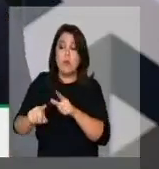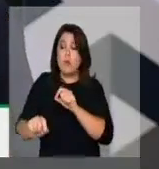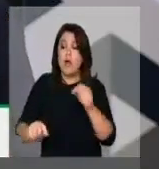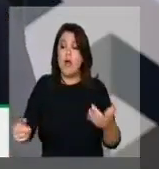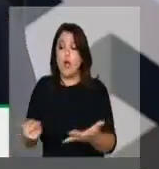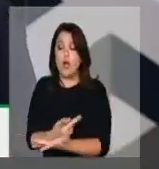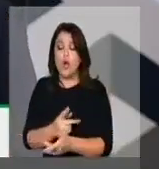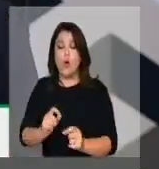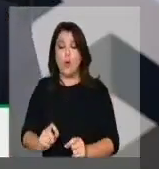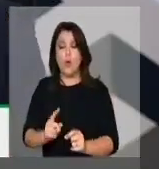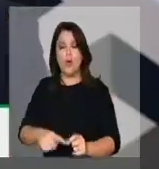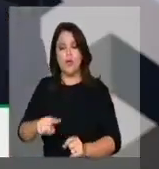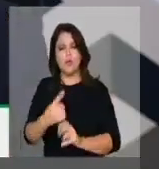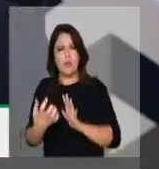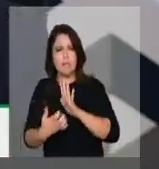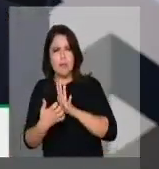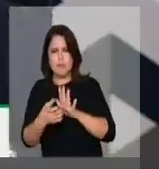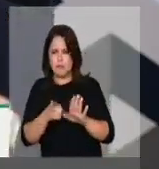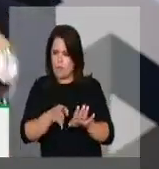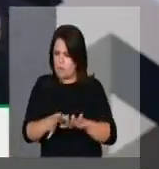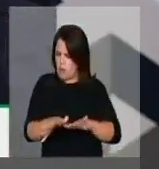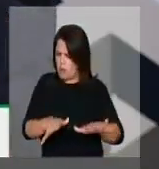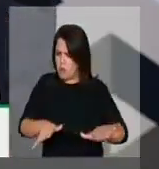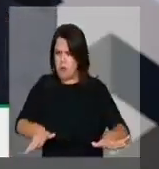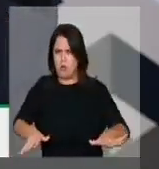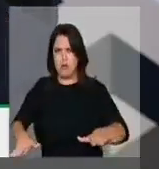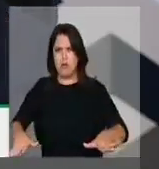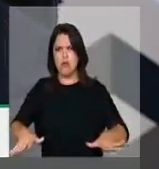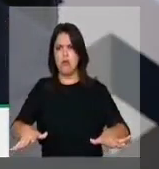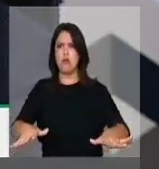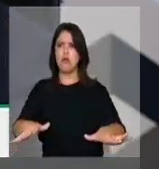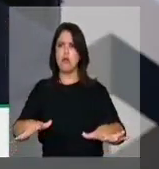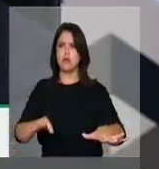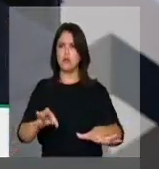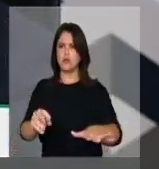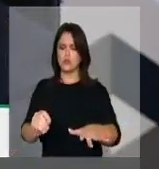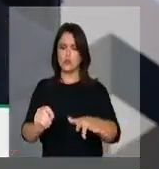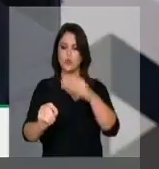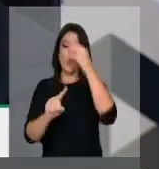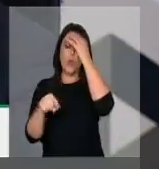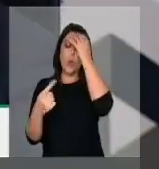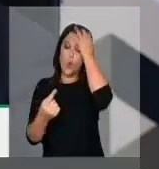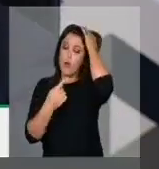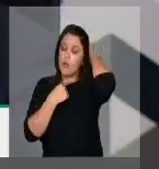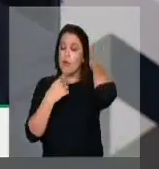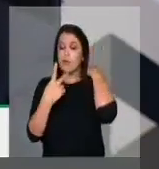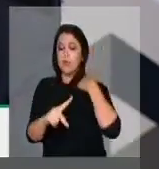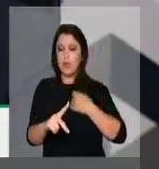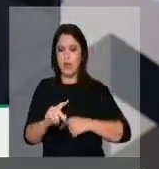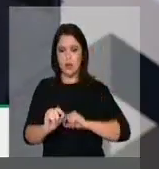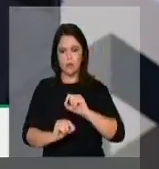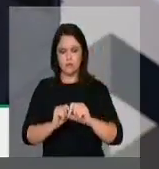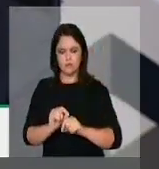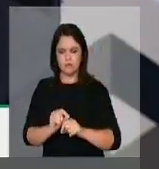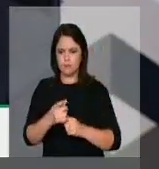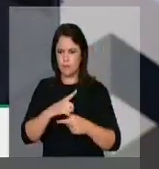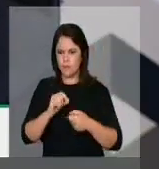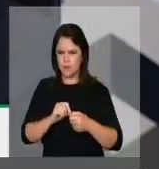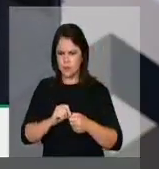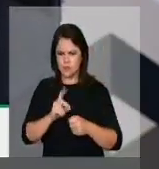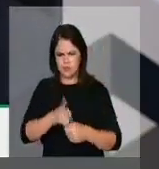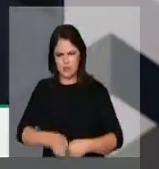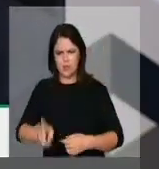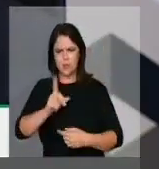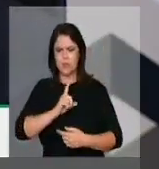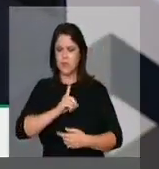daquele conglomerado empreendedor e qual é, portanto, a sua vocação. Nós temos um órgão